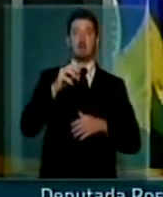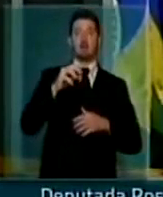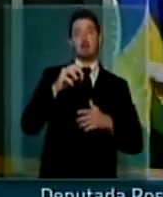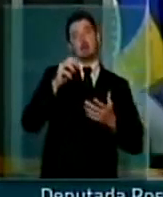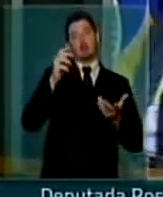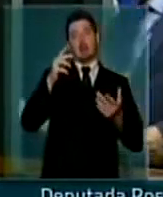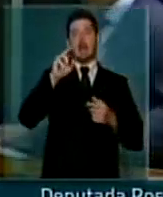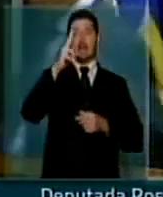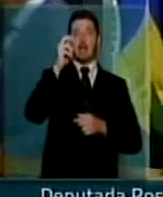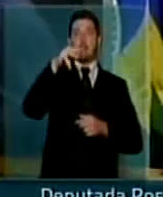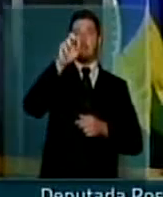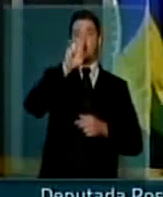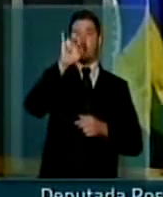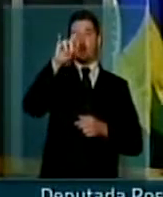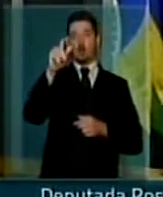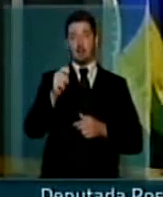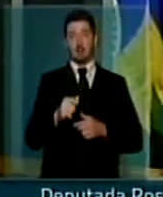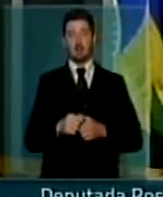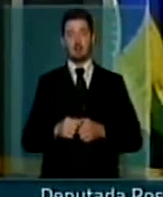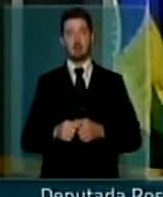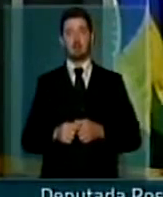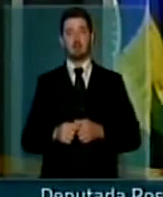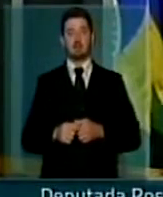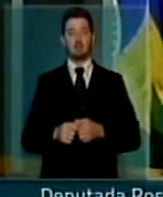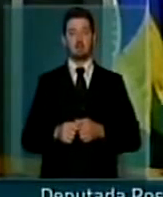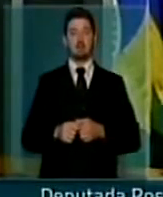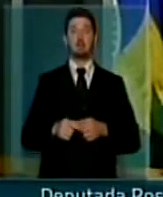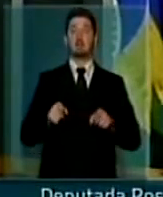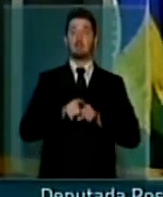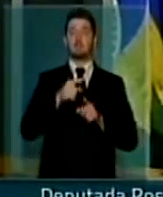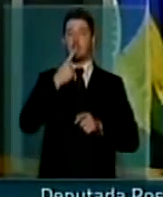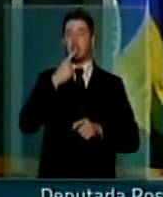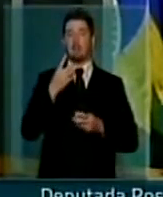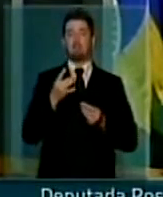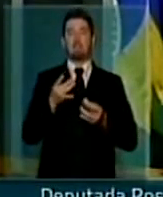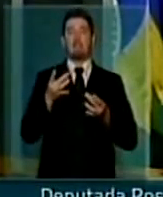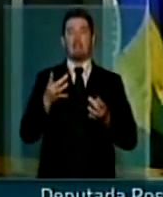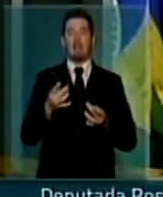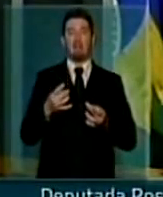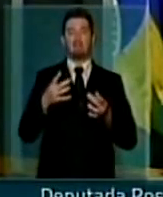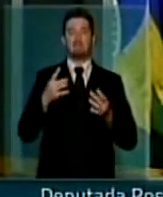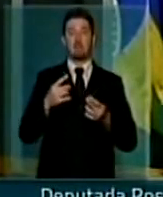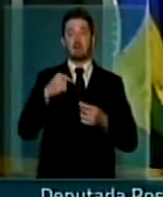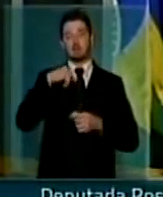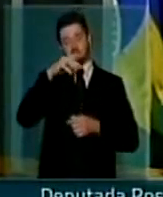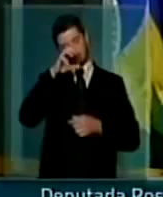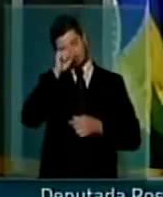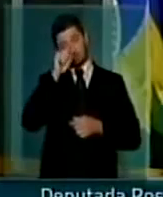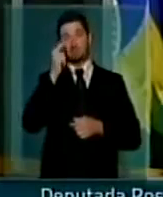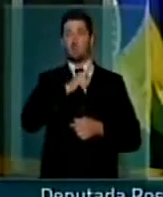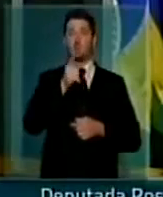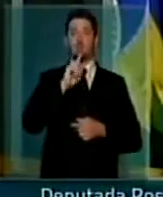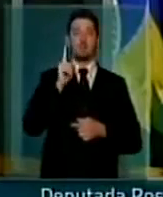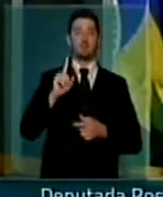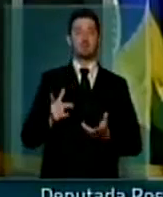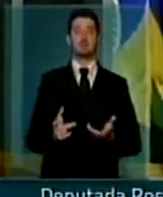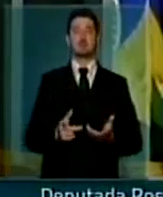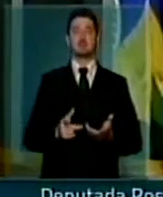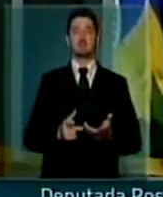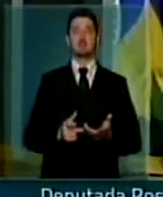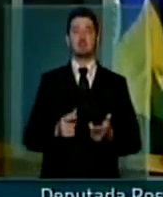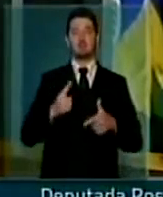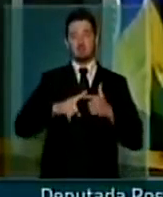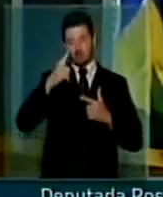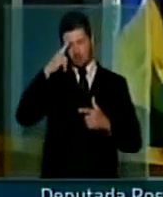Sobre o sistema nervoso central, é muito comum boca seca, insônia, é comum delírios, paralisias,